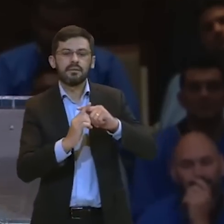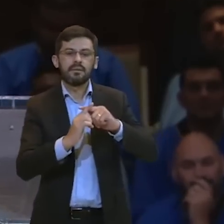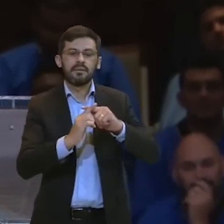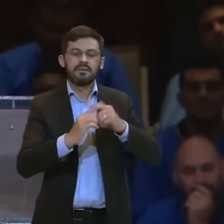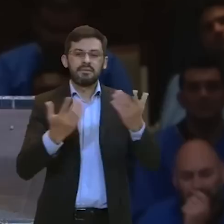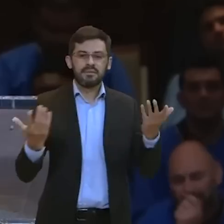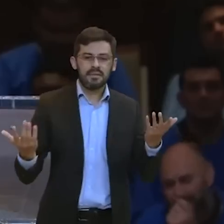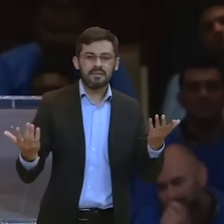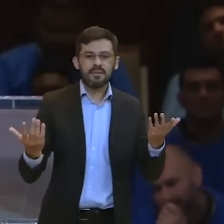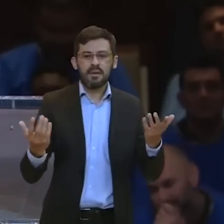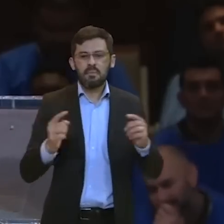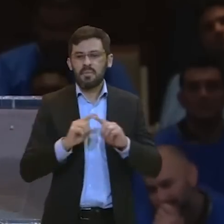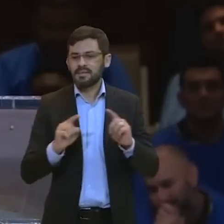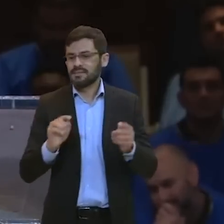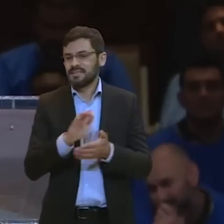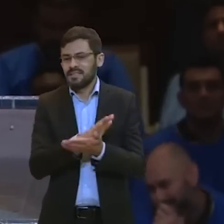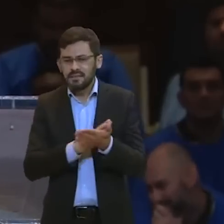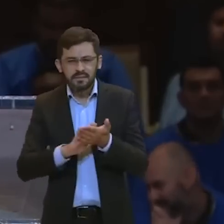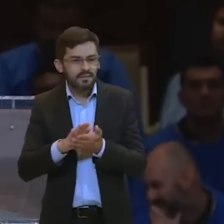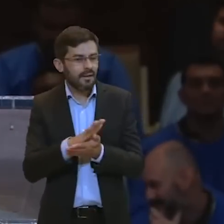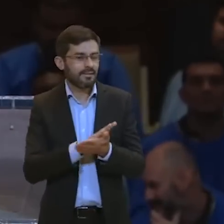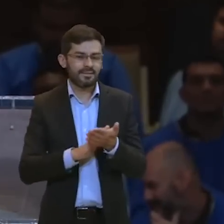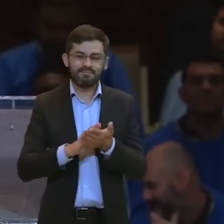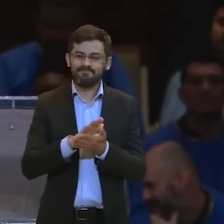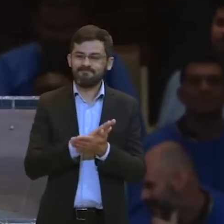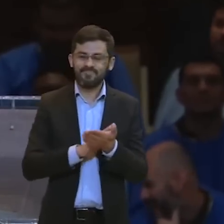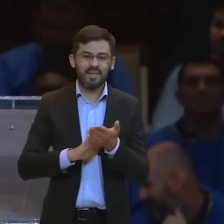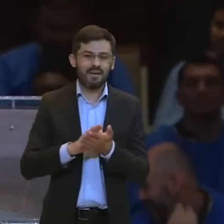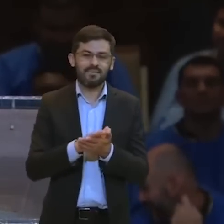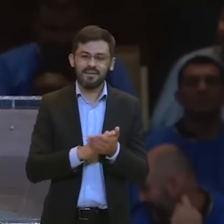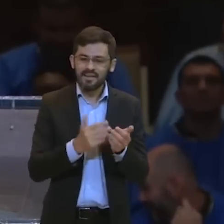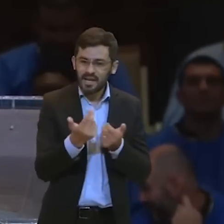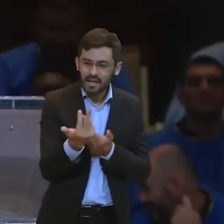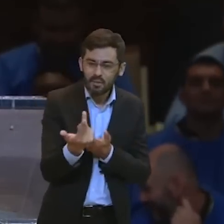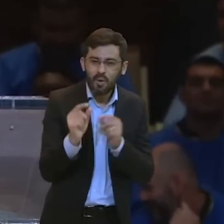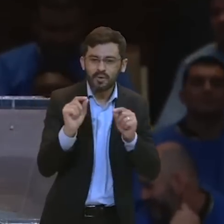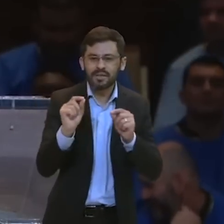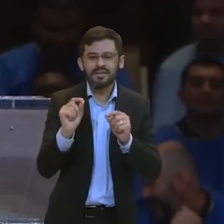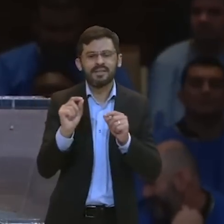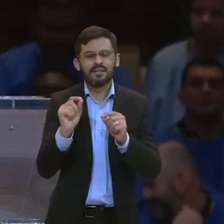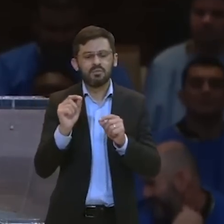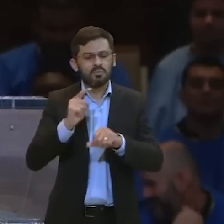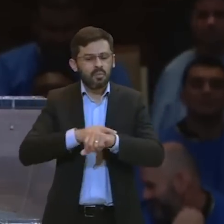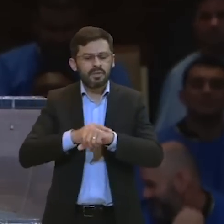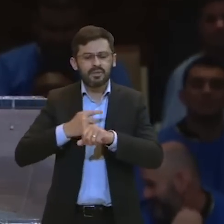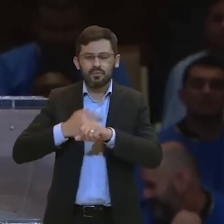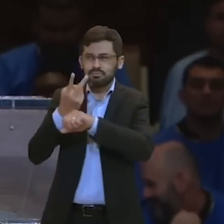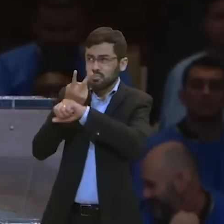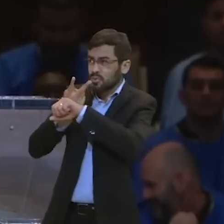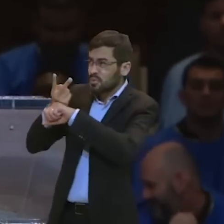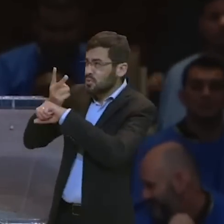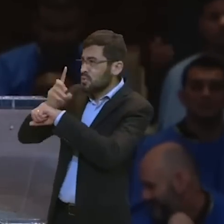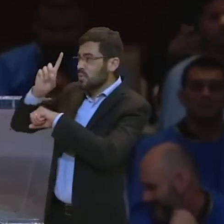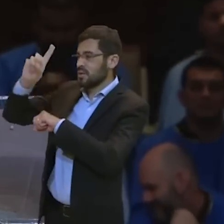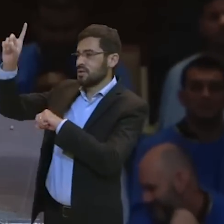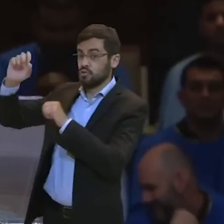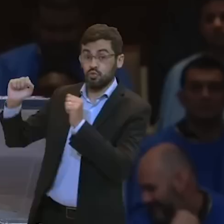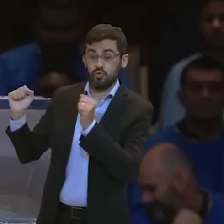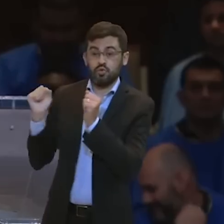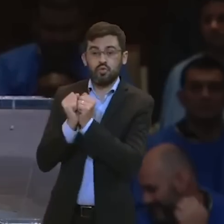Mas nada substitui o momento em que me coloco na presença de Deus para, junto com os meus